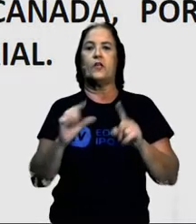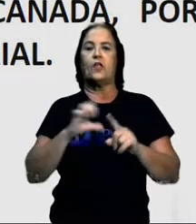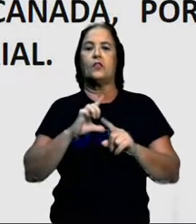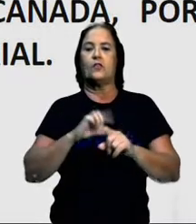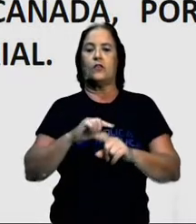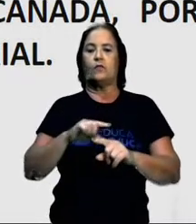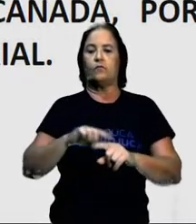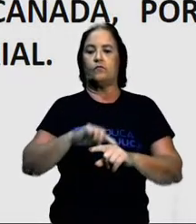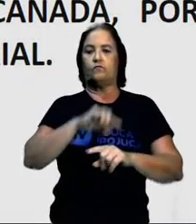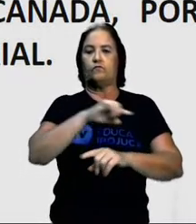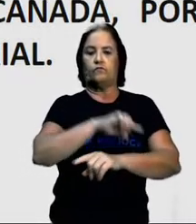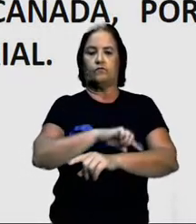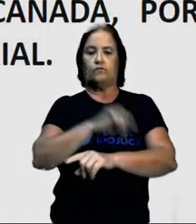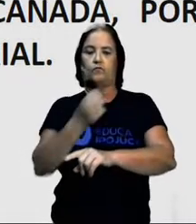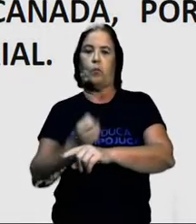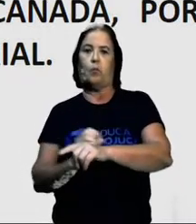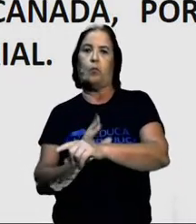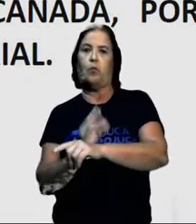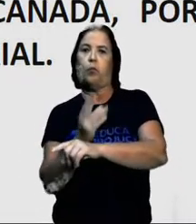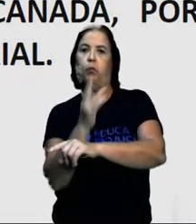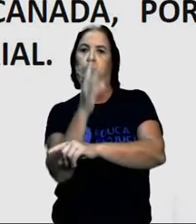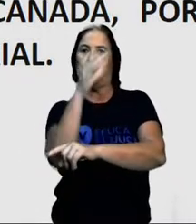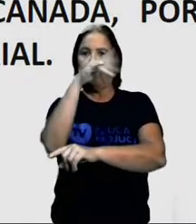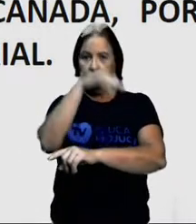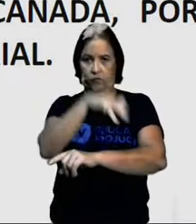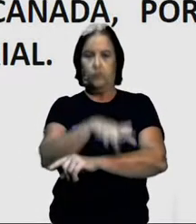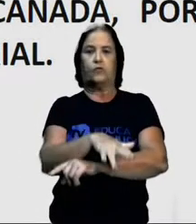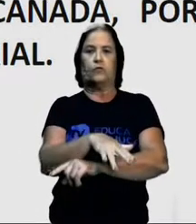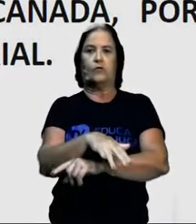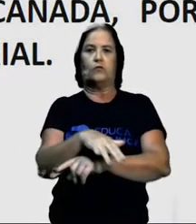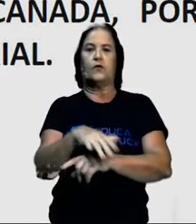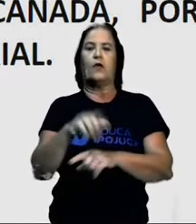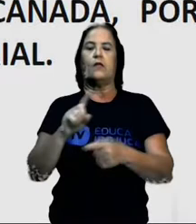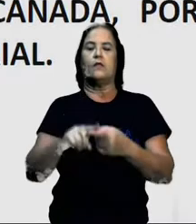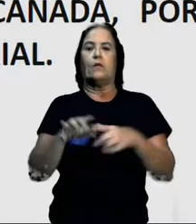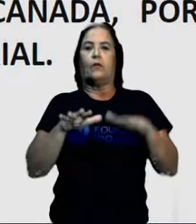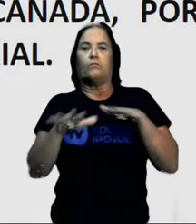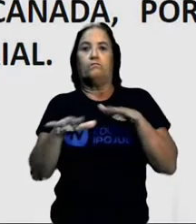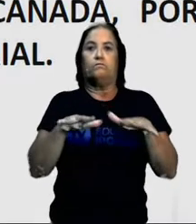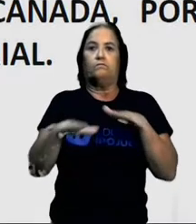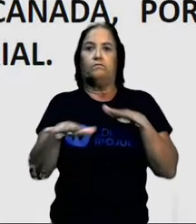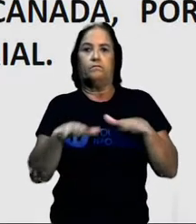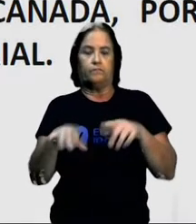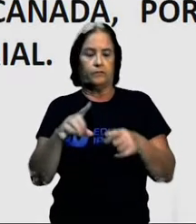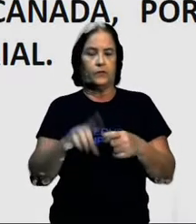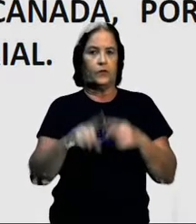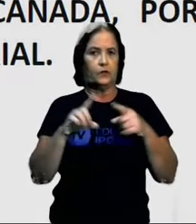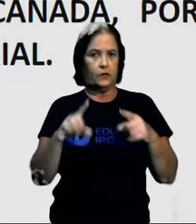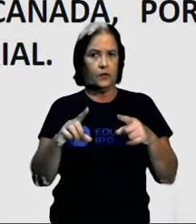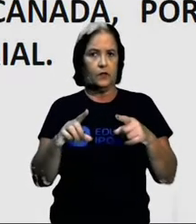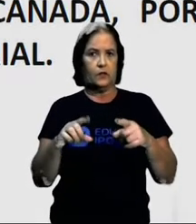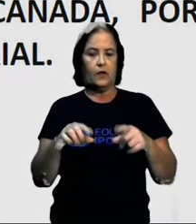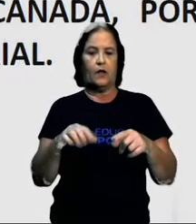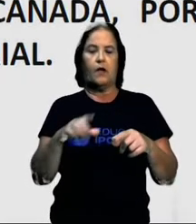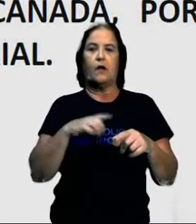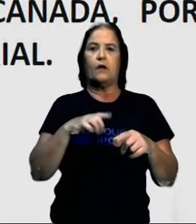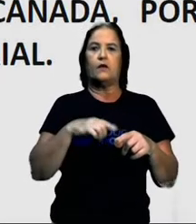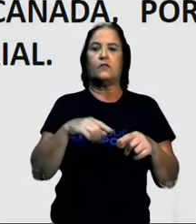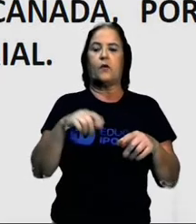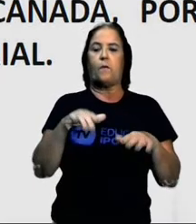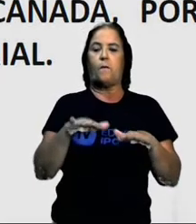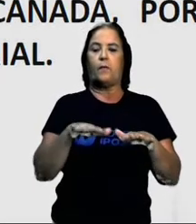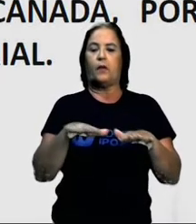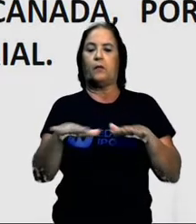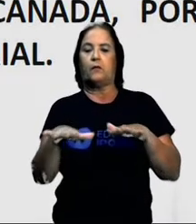vulcões ativos e terremotos, já que estão em zona de choque de placas